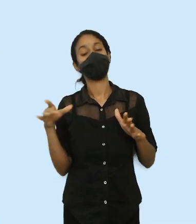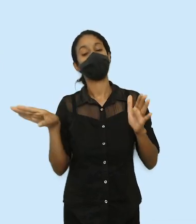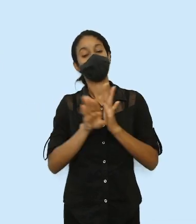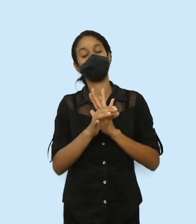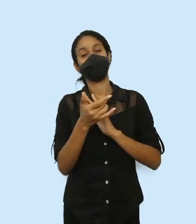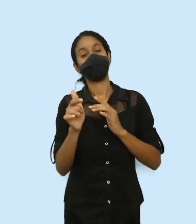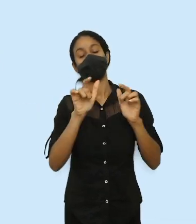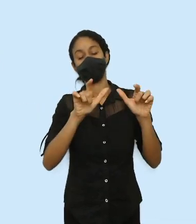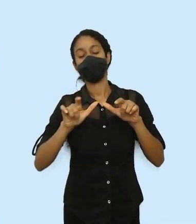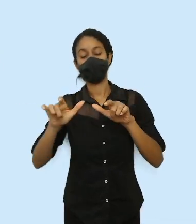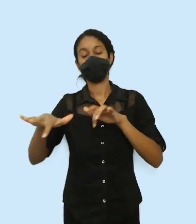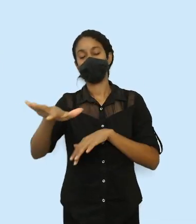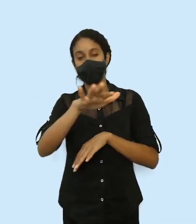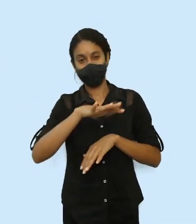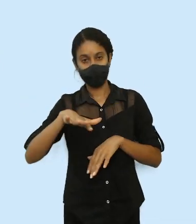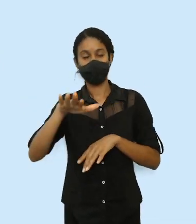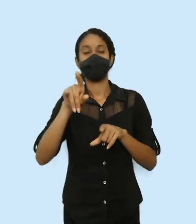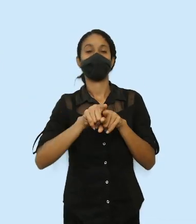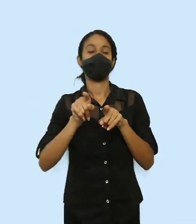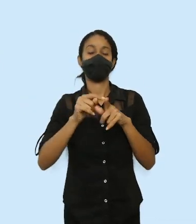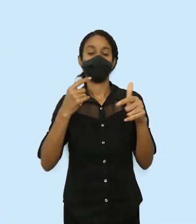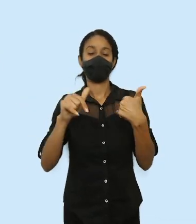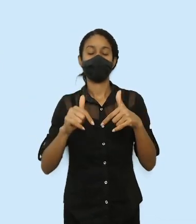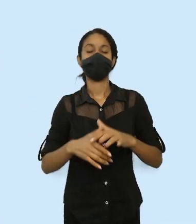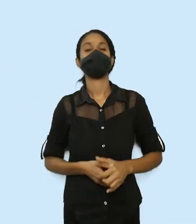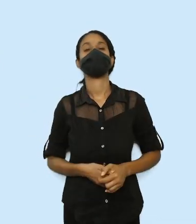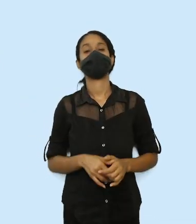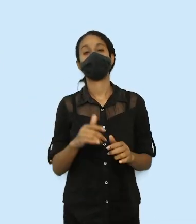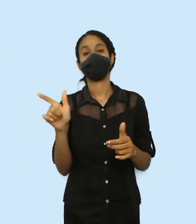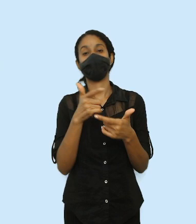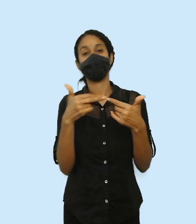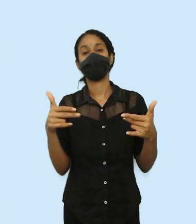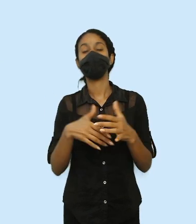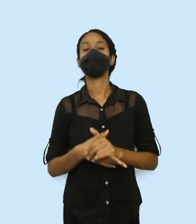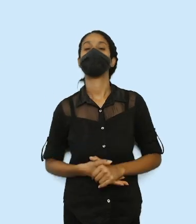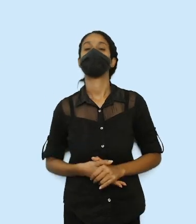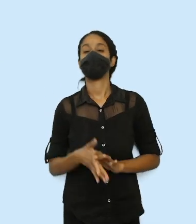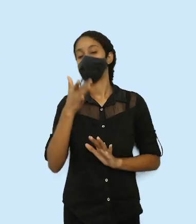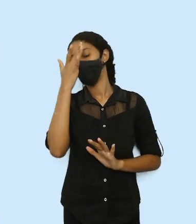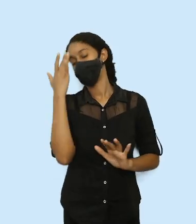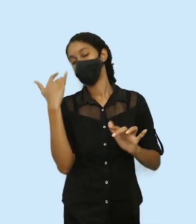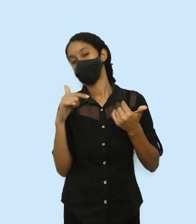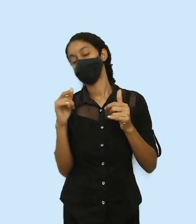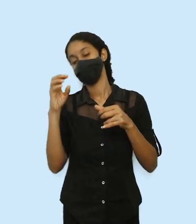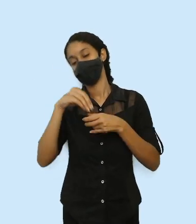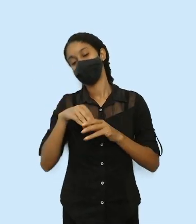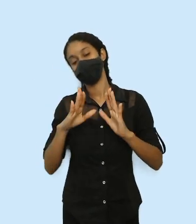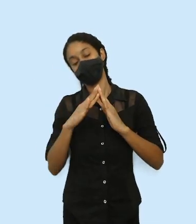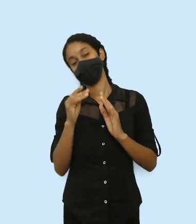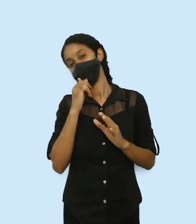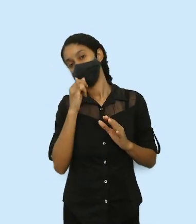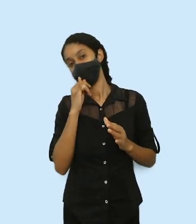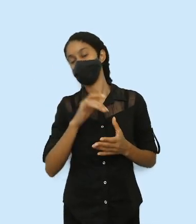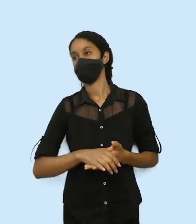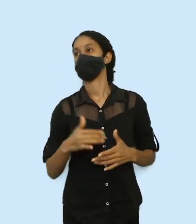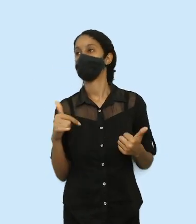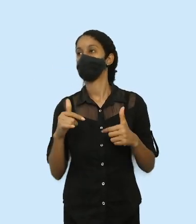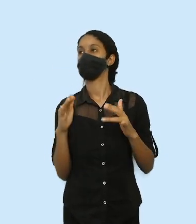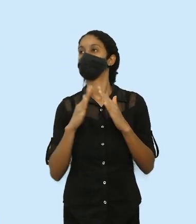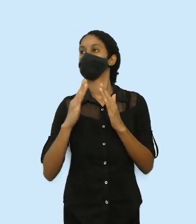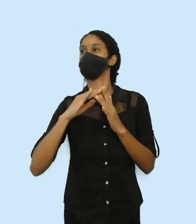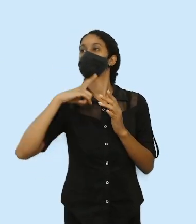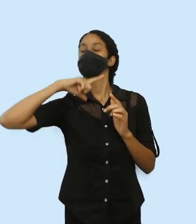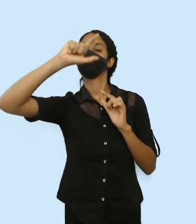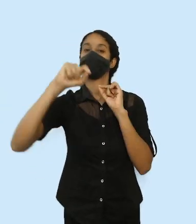as pessoas em outras áreas do trabalho, em outras funções, como o pessoal que atende em casa, por exemplo. Quem trabalha em casa vai